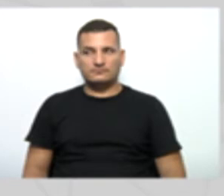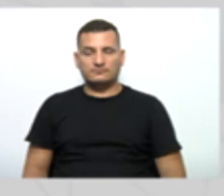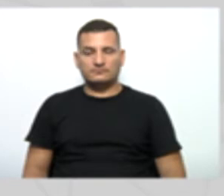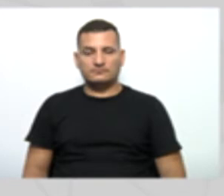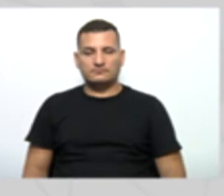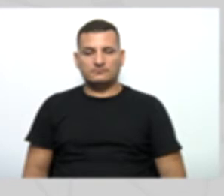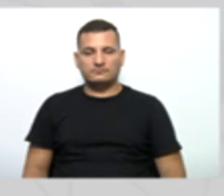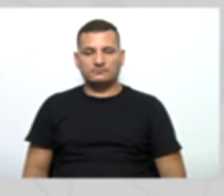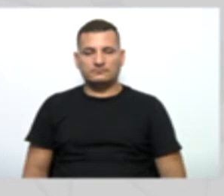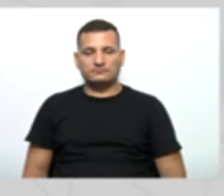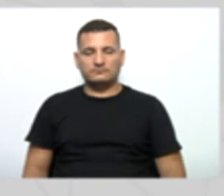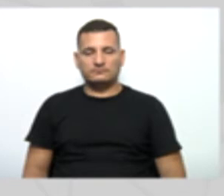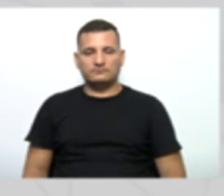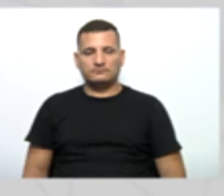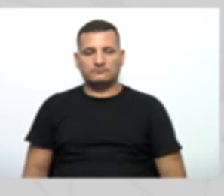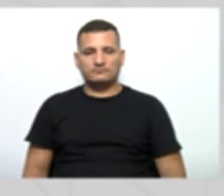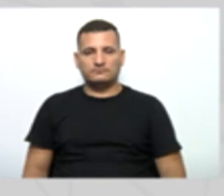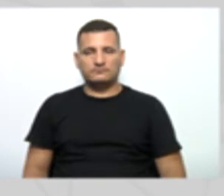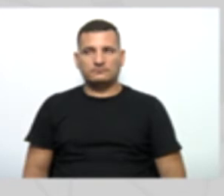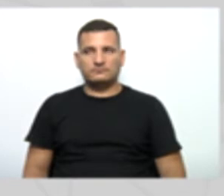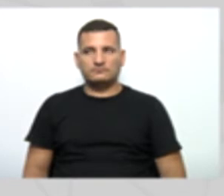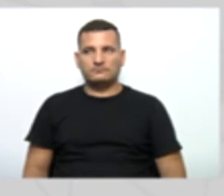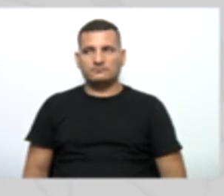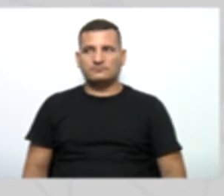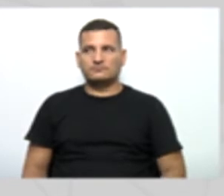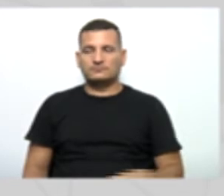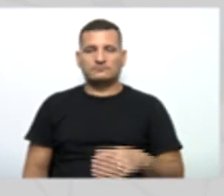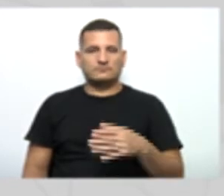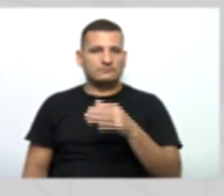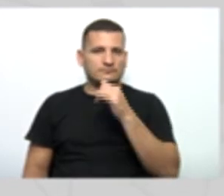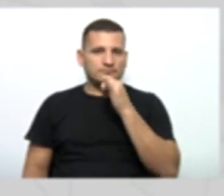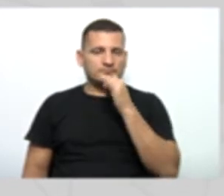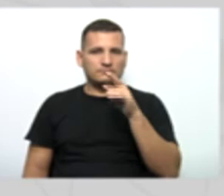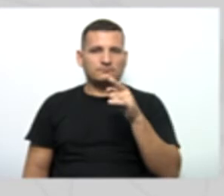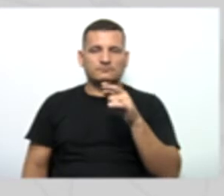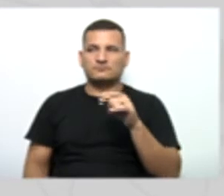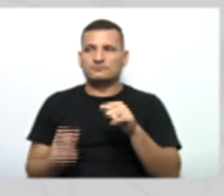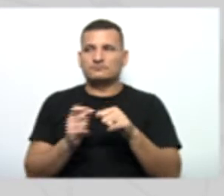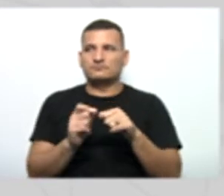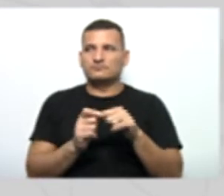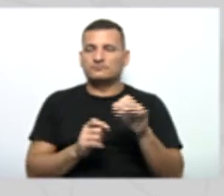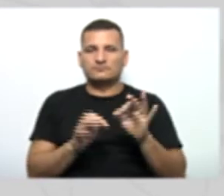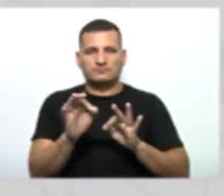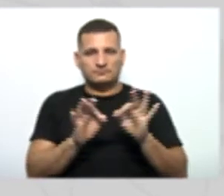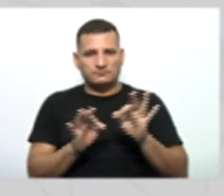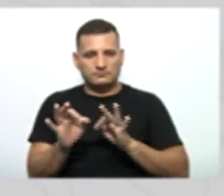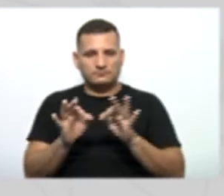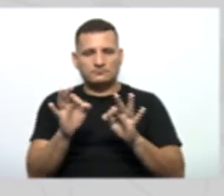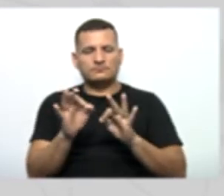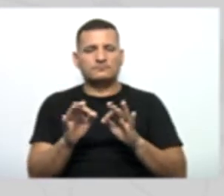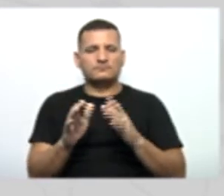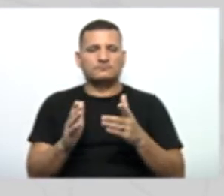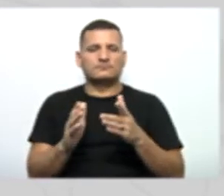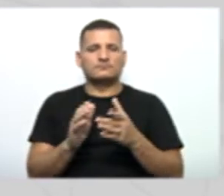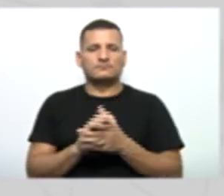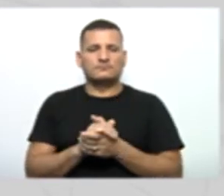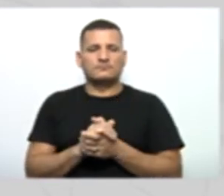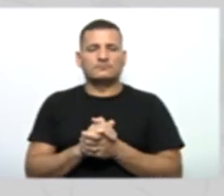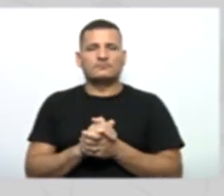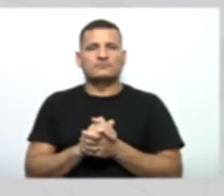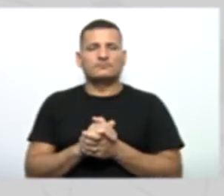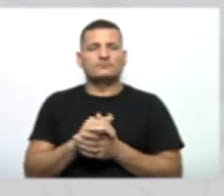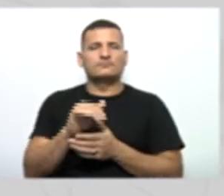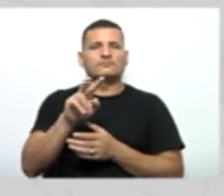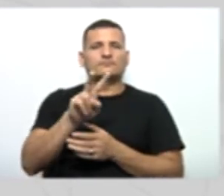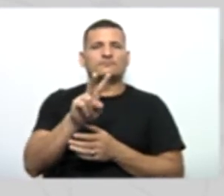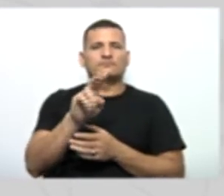que você está fazendo essa modelagem. Então, veículo tem o quê? Quais são os atributos que um veículo